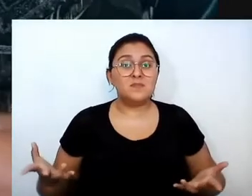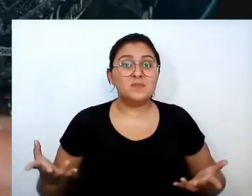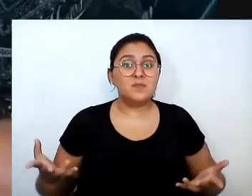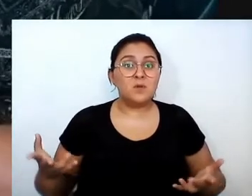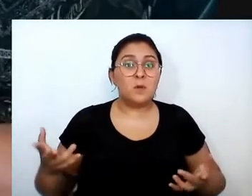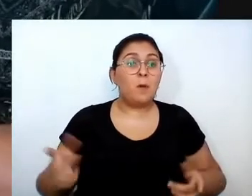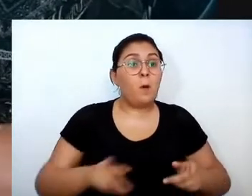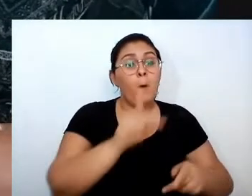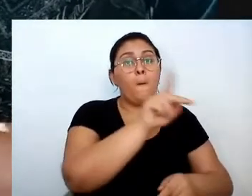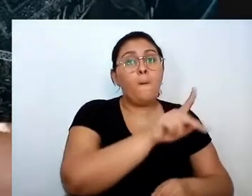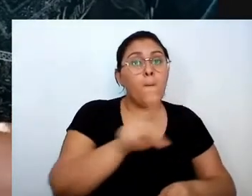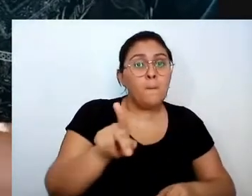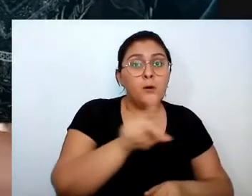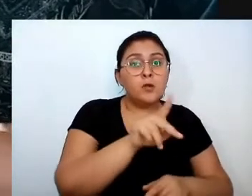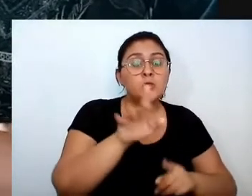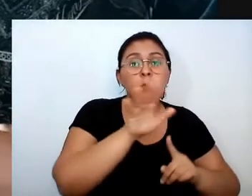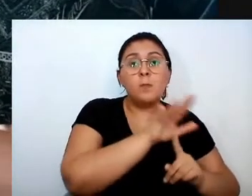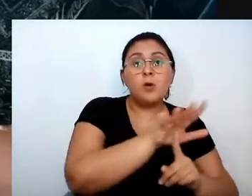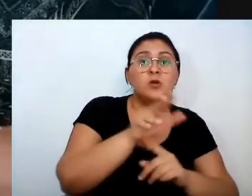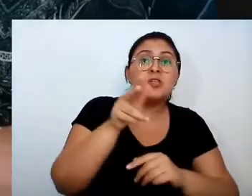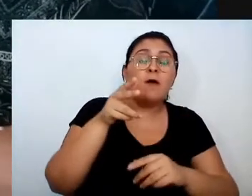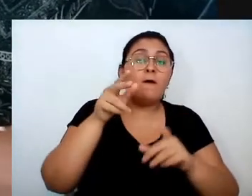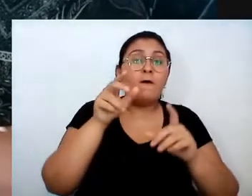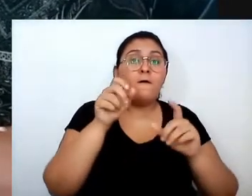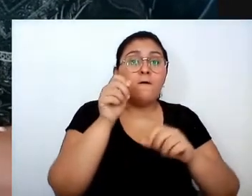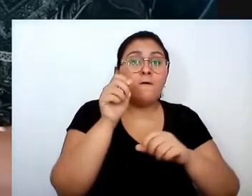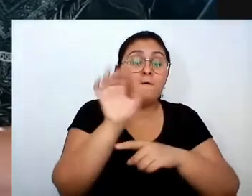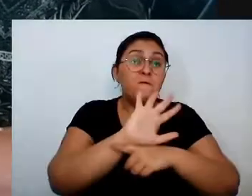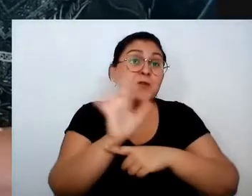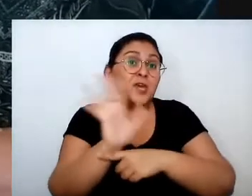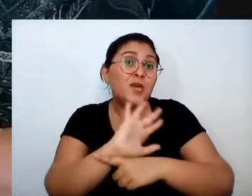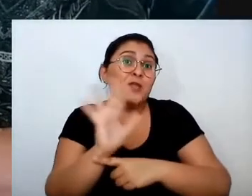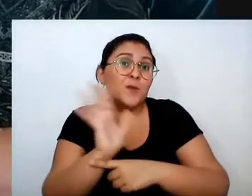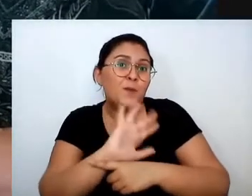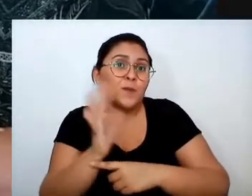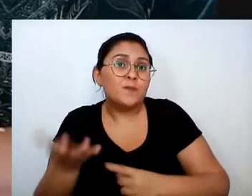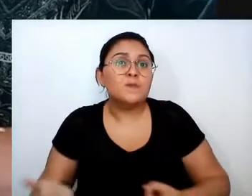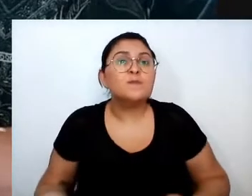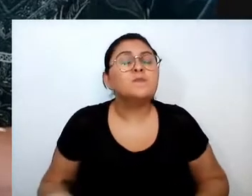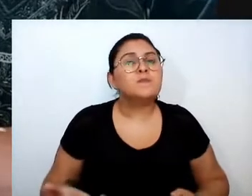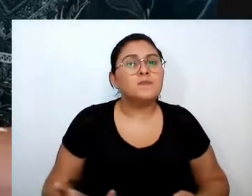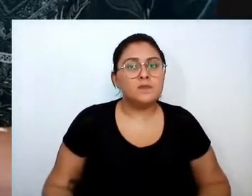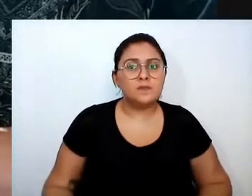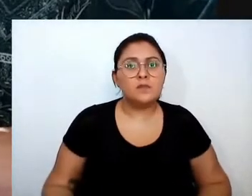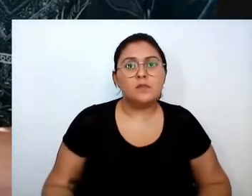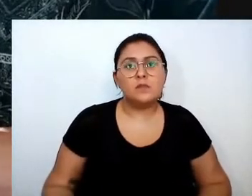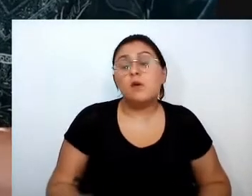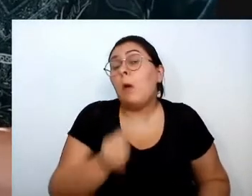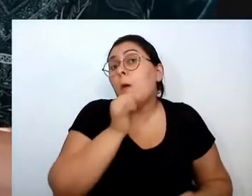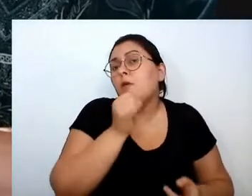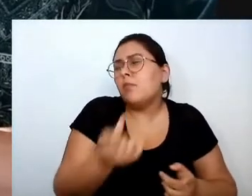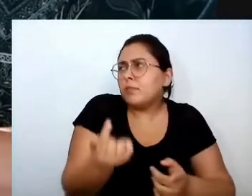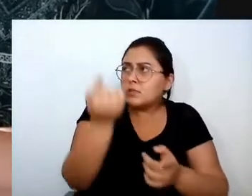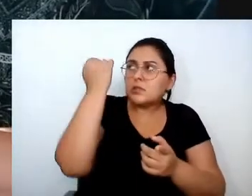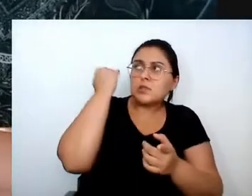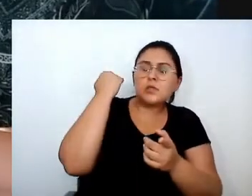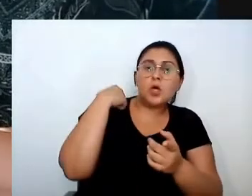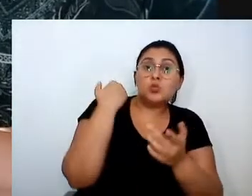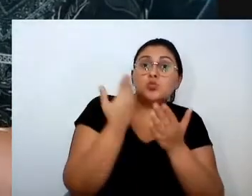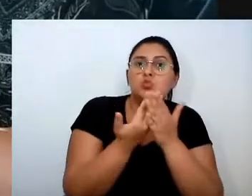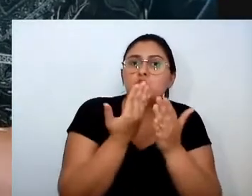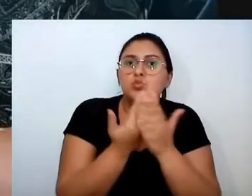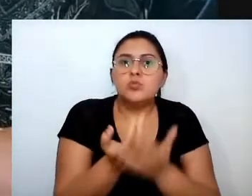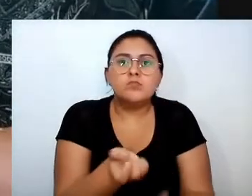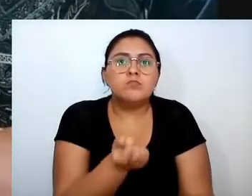tempo, assim, em relação a estudos. Eu passei por uma Sim, situação, eu estudando no ensino médio, o professor